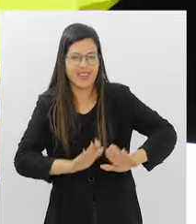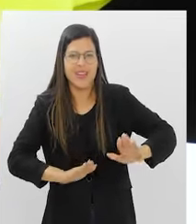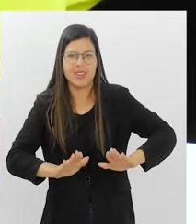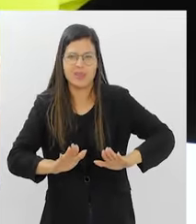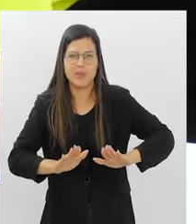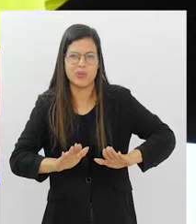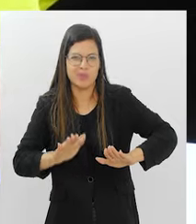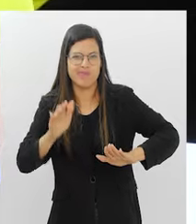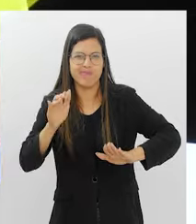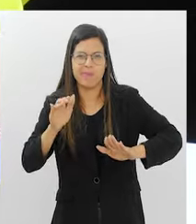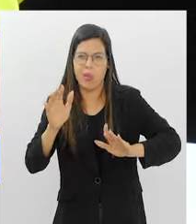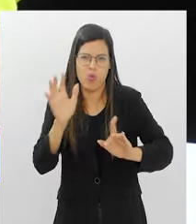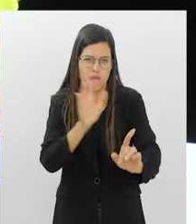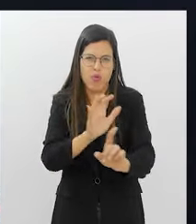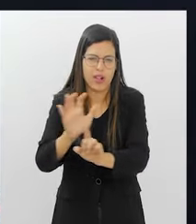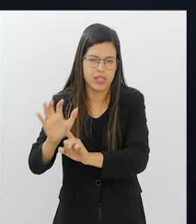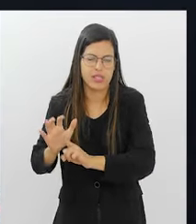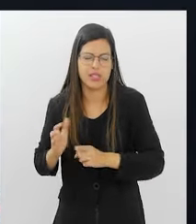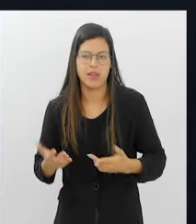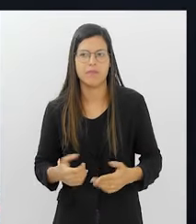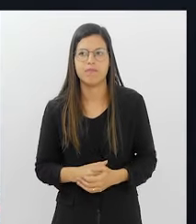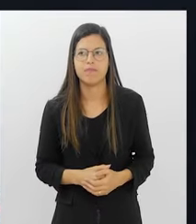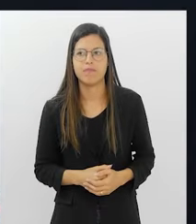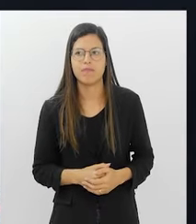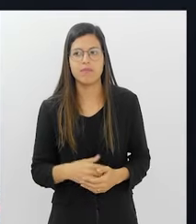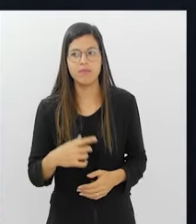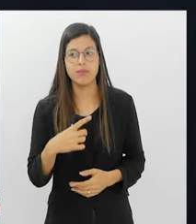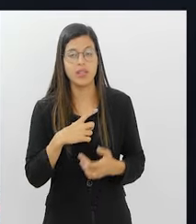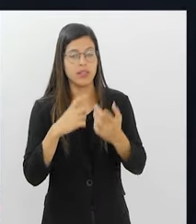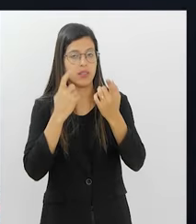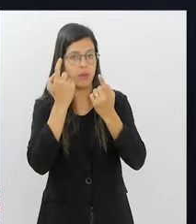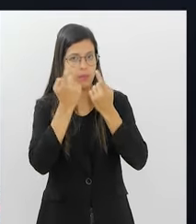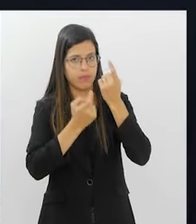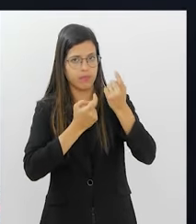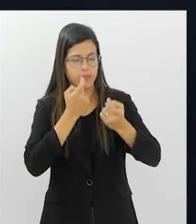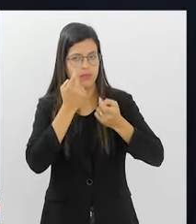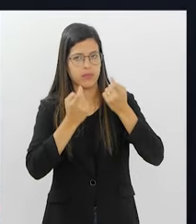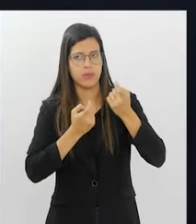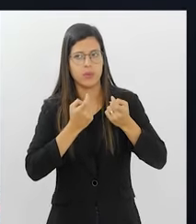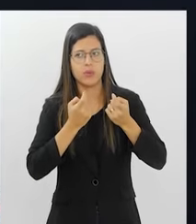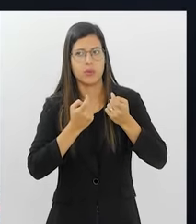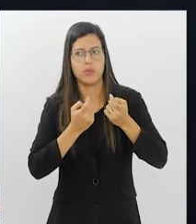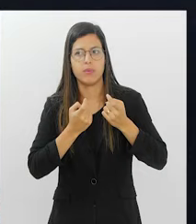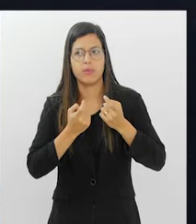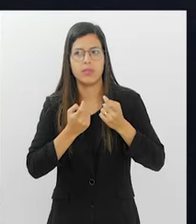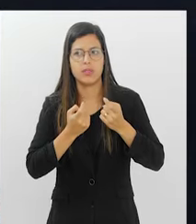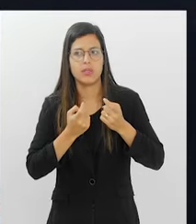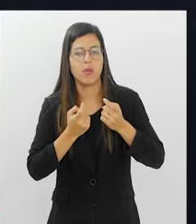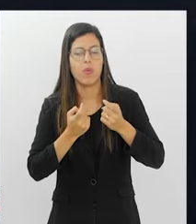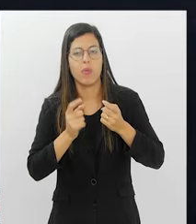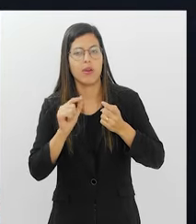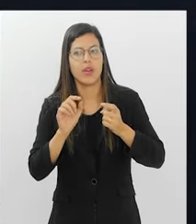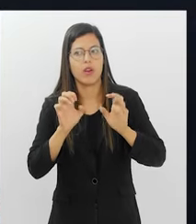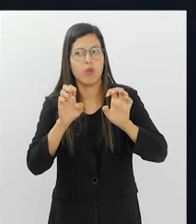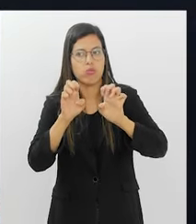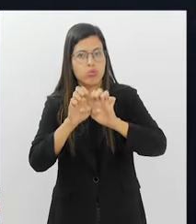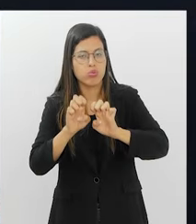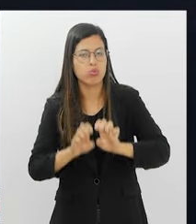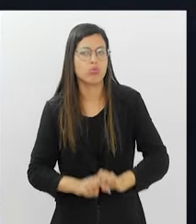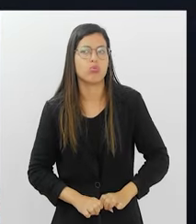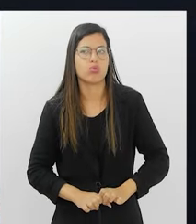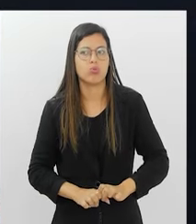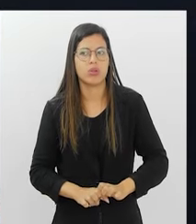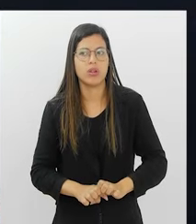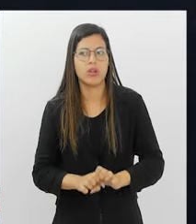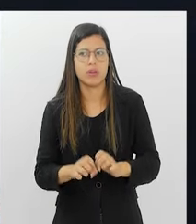exatamente e tem toda uma preocupação a gente já falou disso aqui mas estrutura né